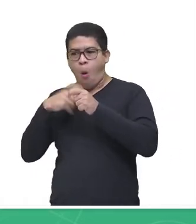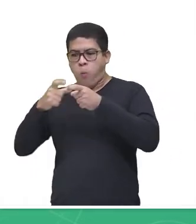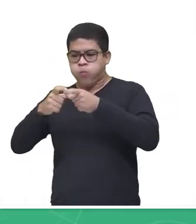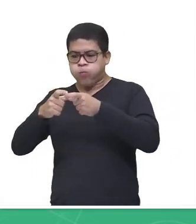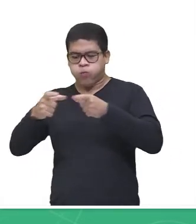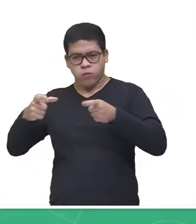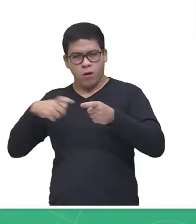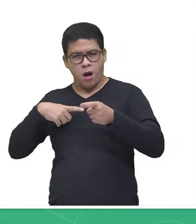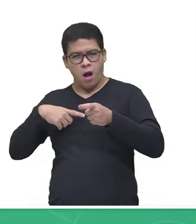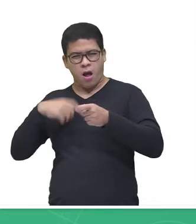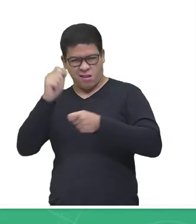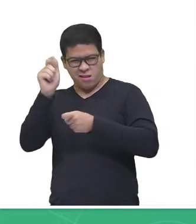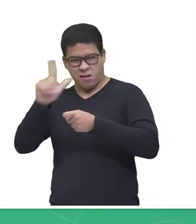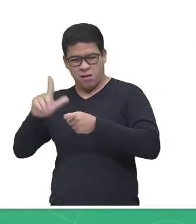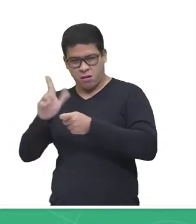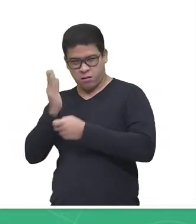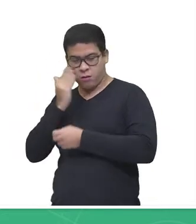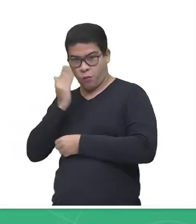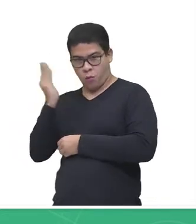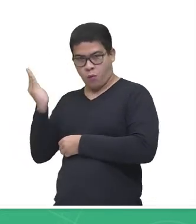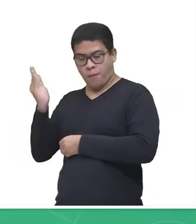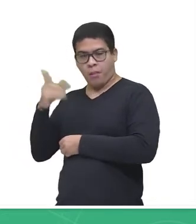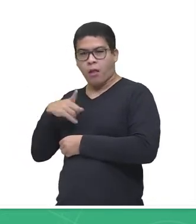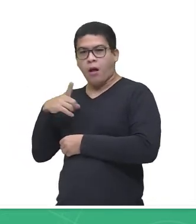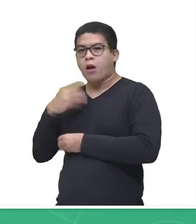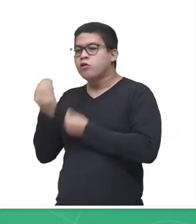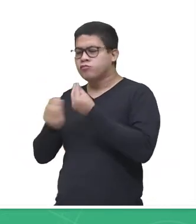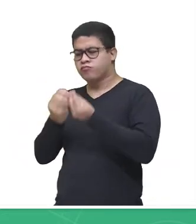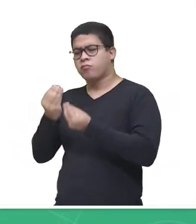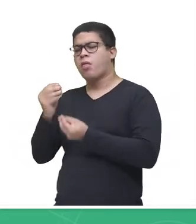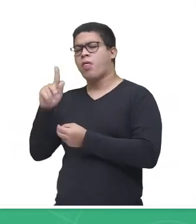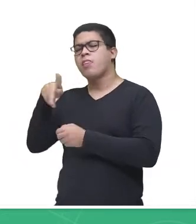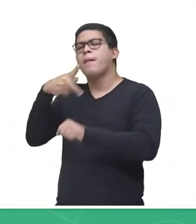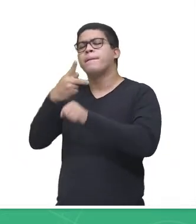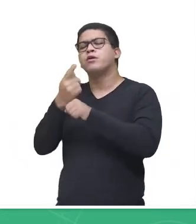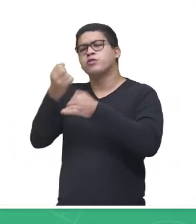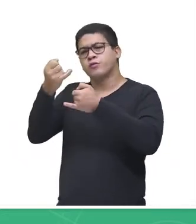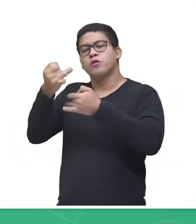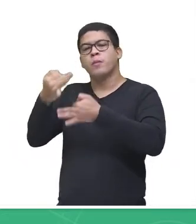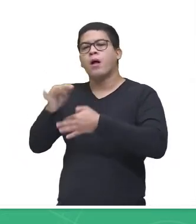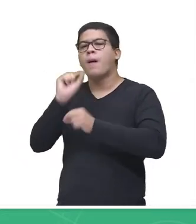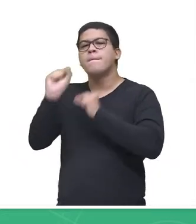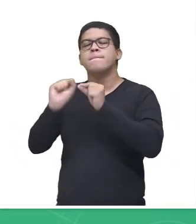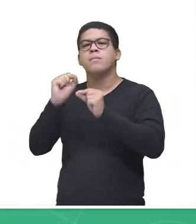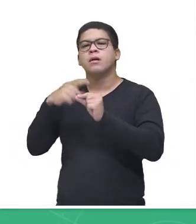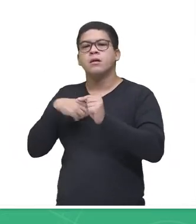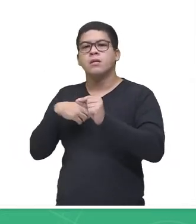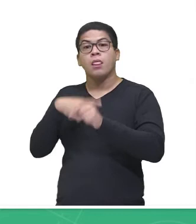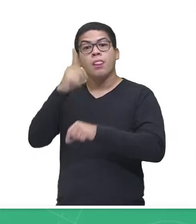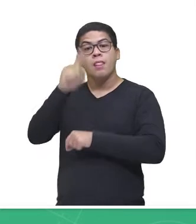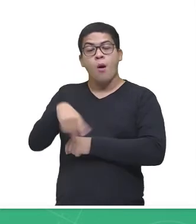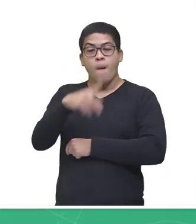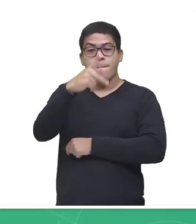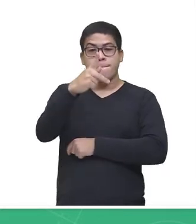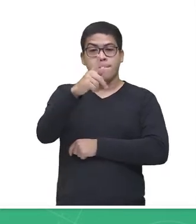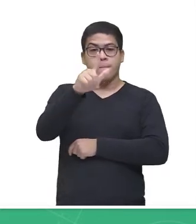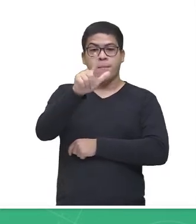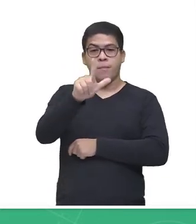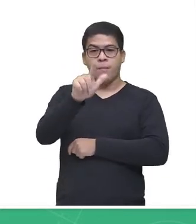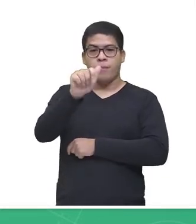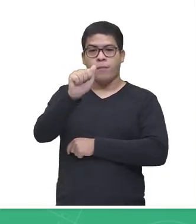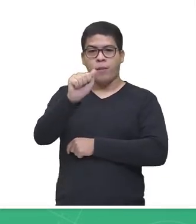que a gente vai já entender para que servem esses vacúolos. Outra coisa também são os plastos, né, que são